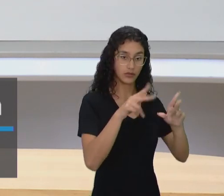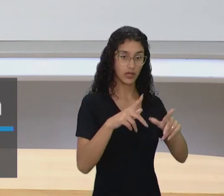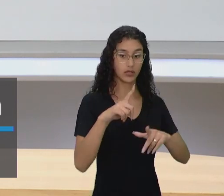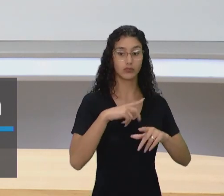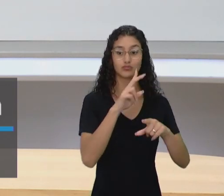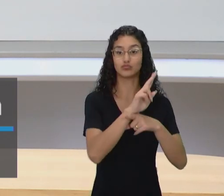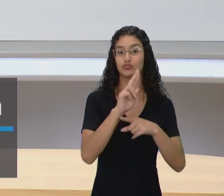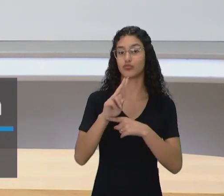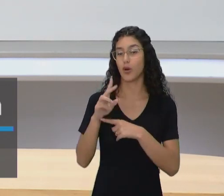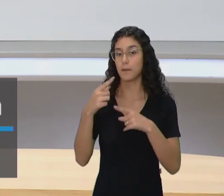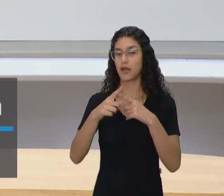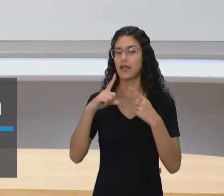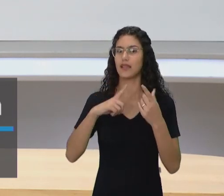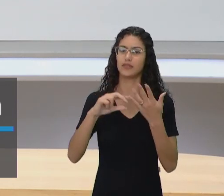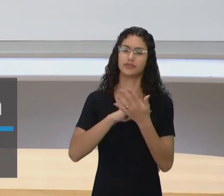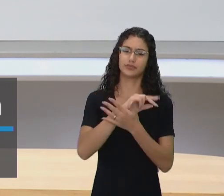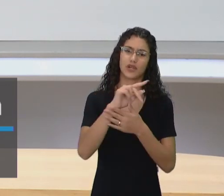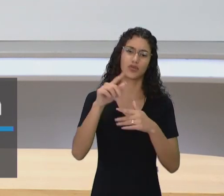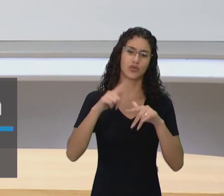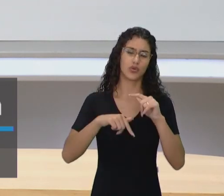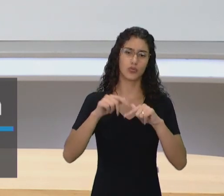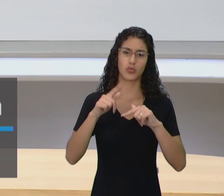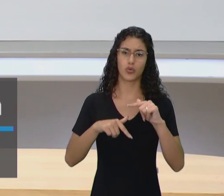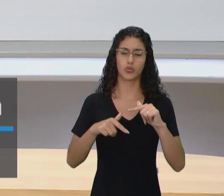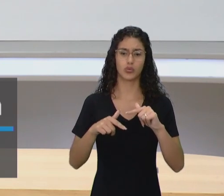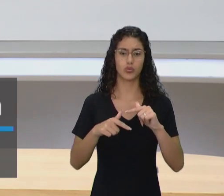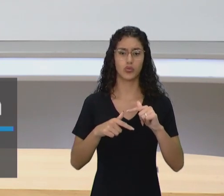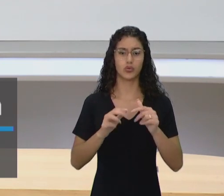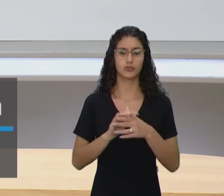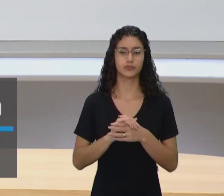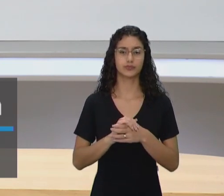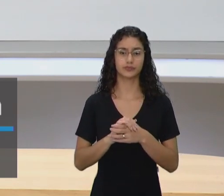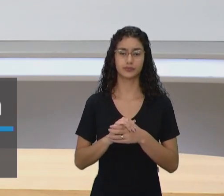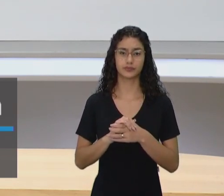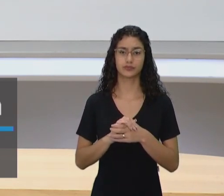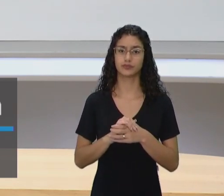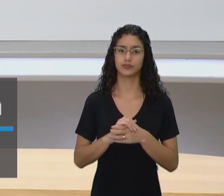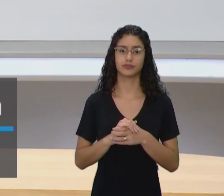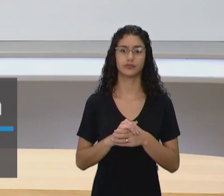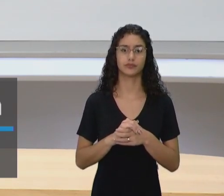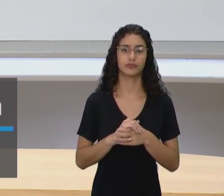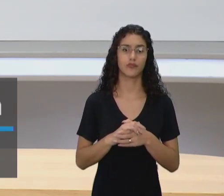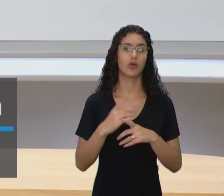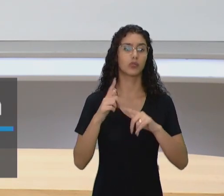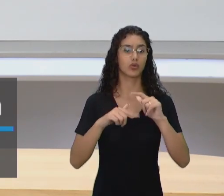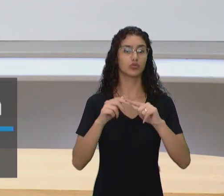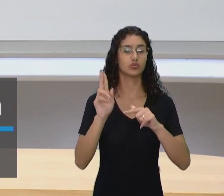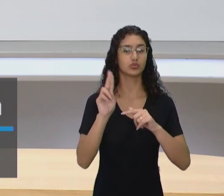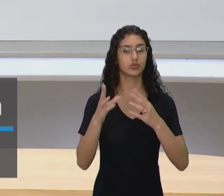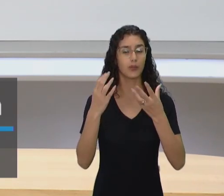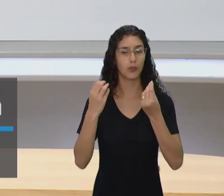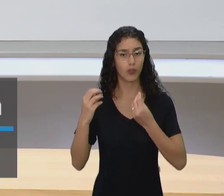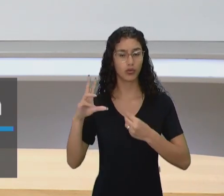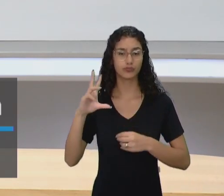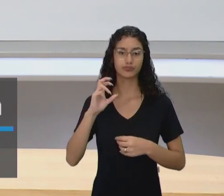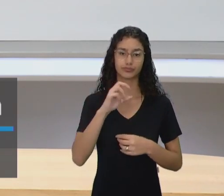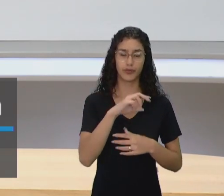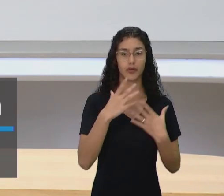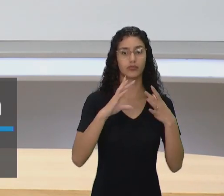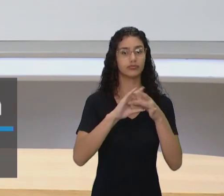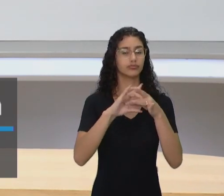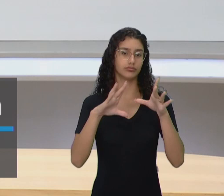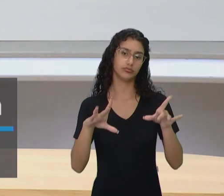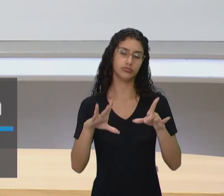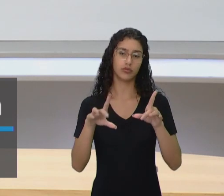muita... os produtos ficam muito vulneráveis ao uso de agrotóxicos, ou seja, estão dispostos